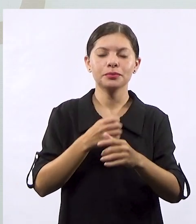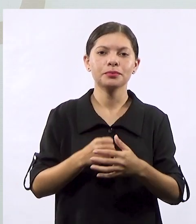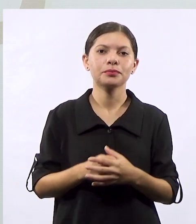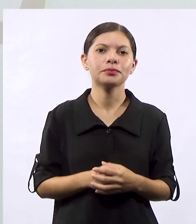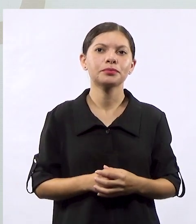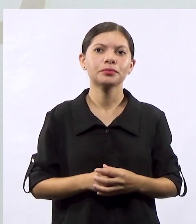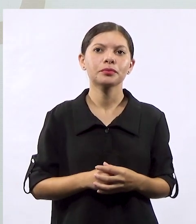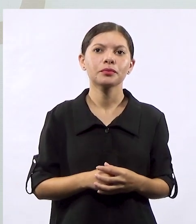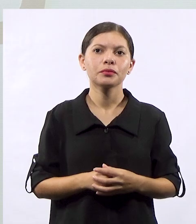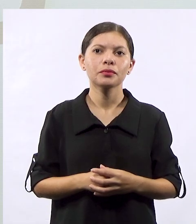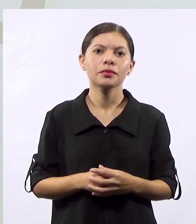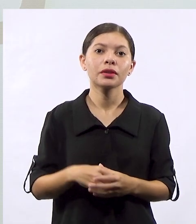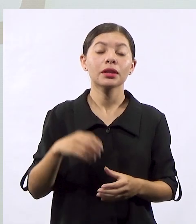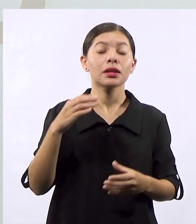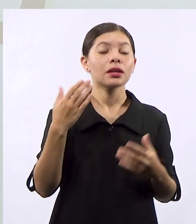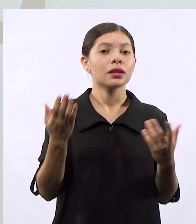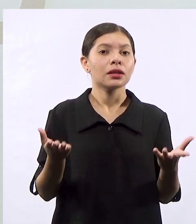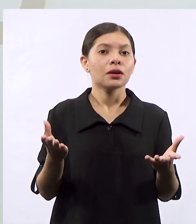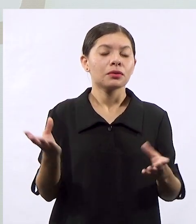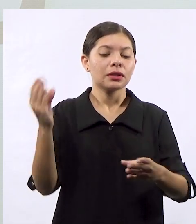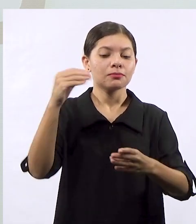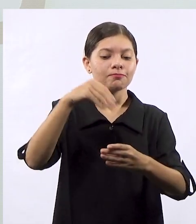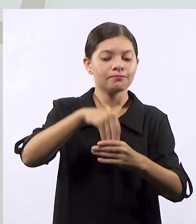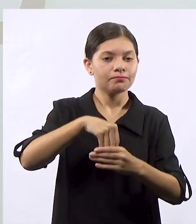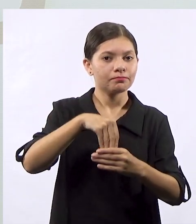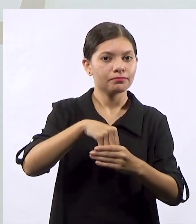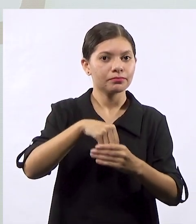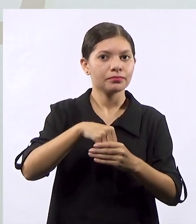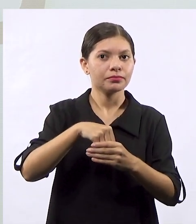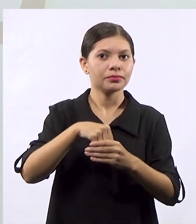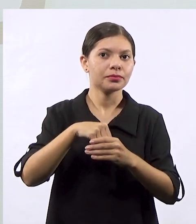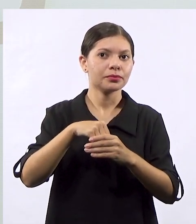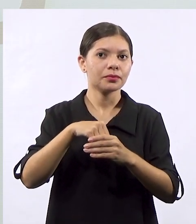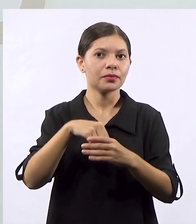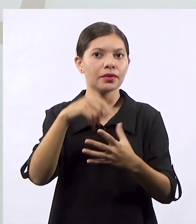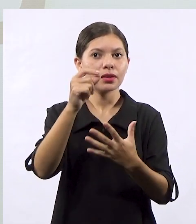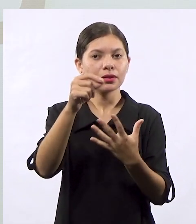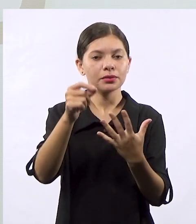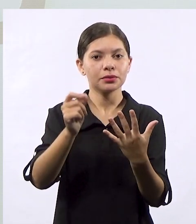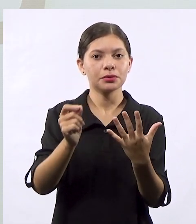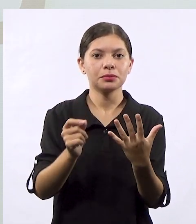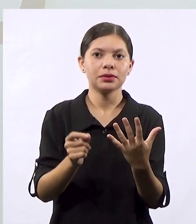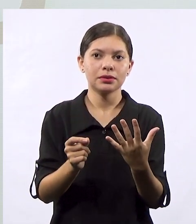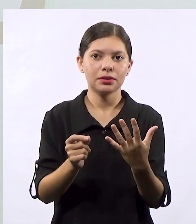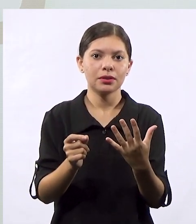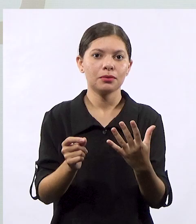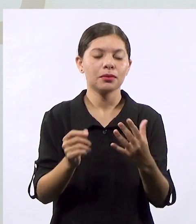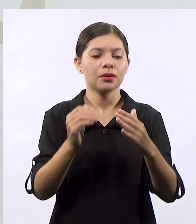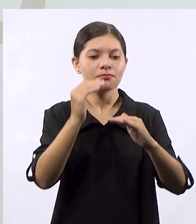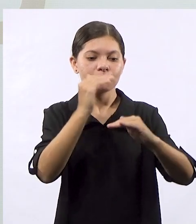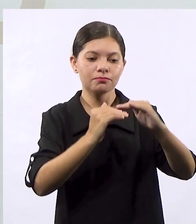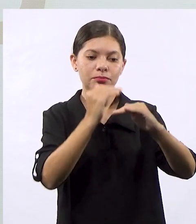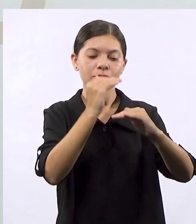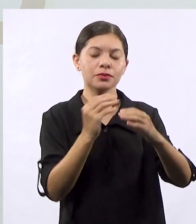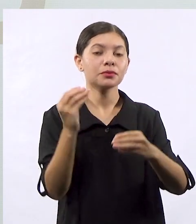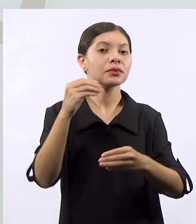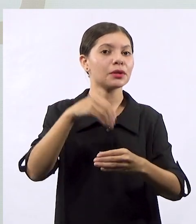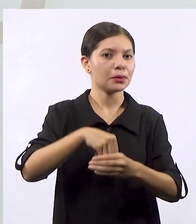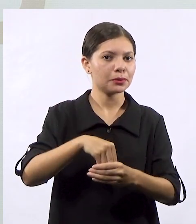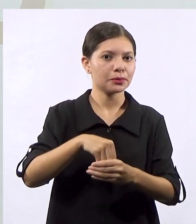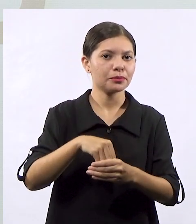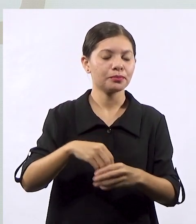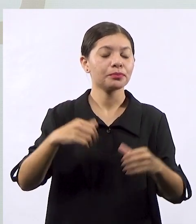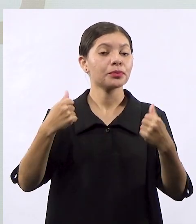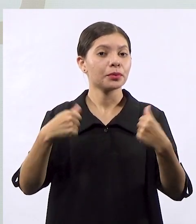uma modalidade, ela pode estar inserida dentro de uma etapa e dentro de um nível. Então,